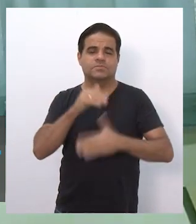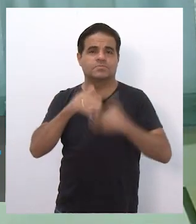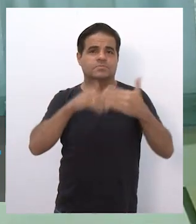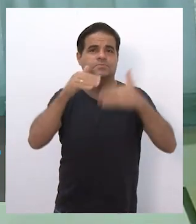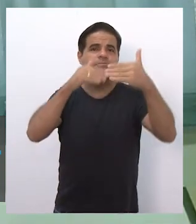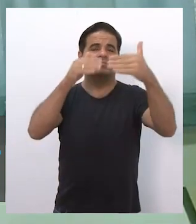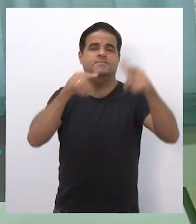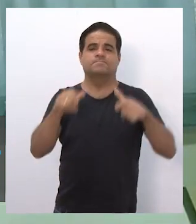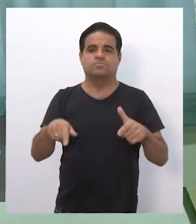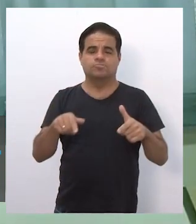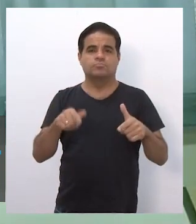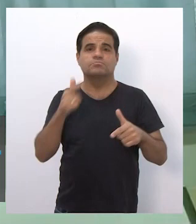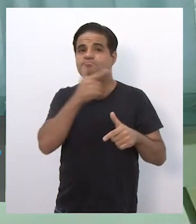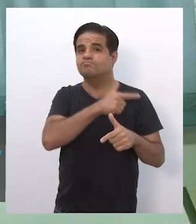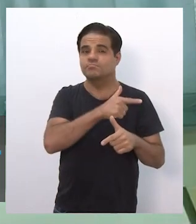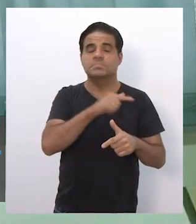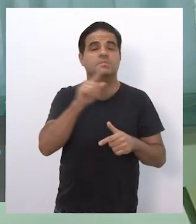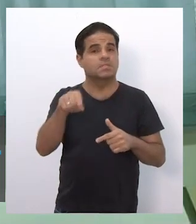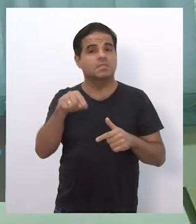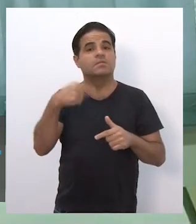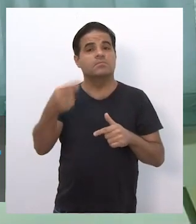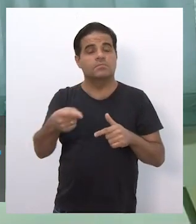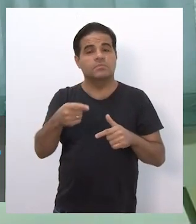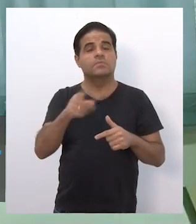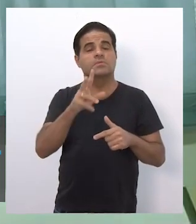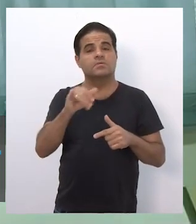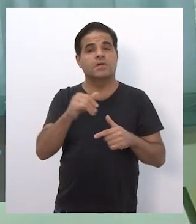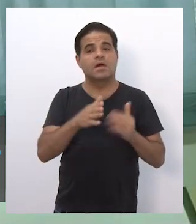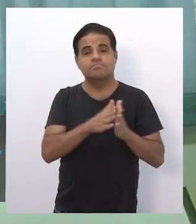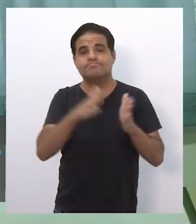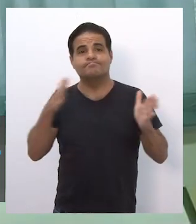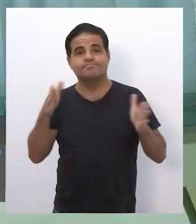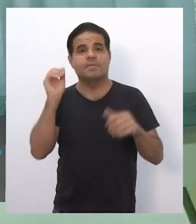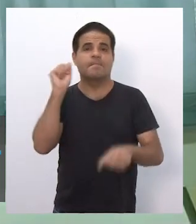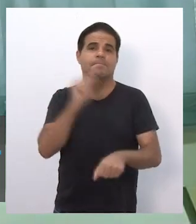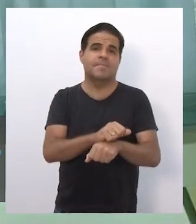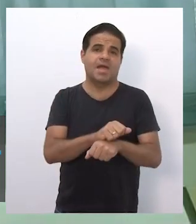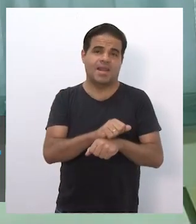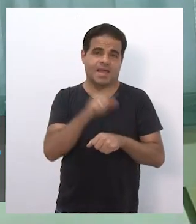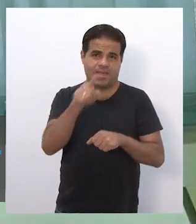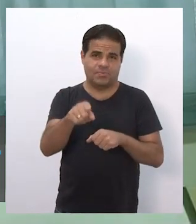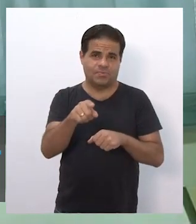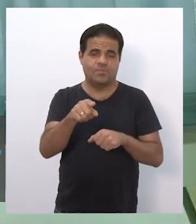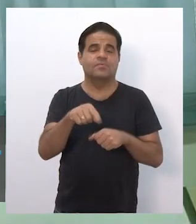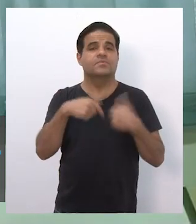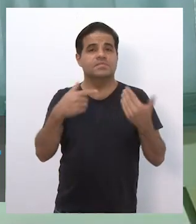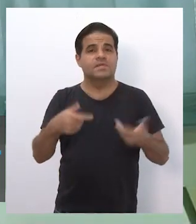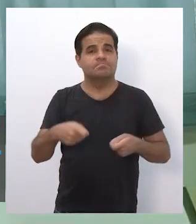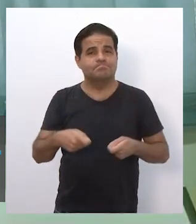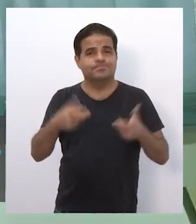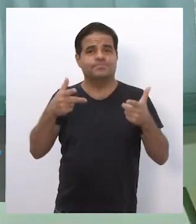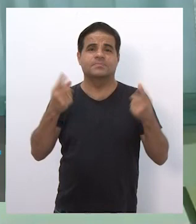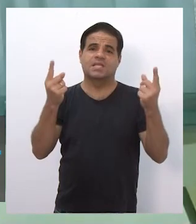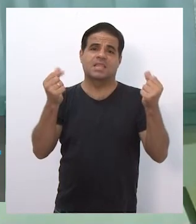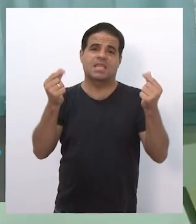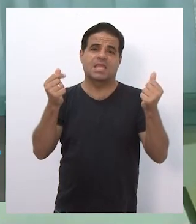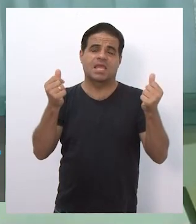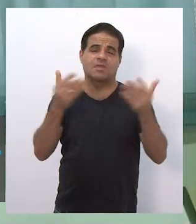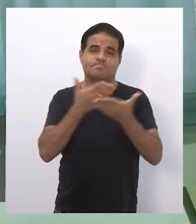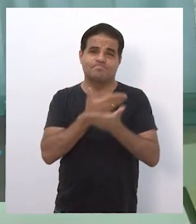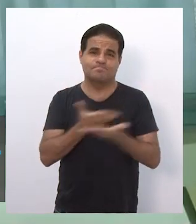processador alcança e aquele excedente vai ficar parado. Ou seja, você gastou dinheiro à toa.